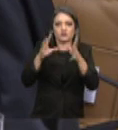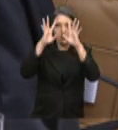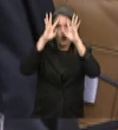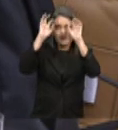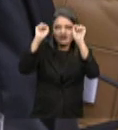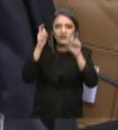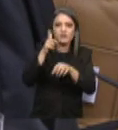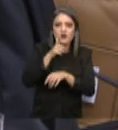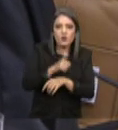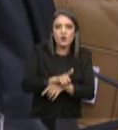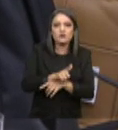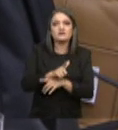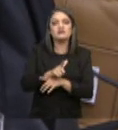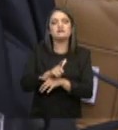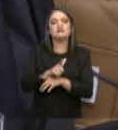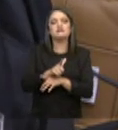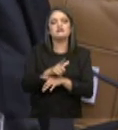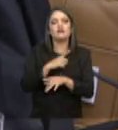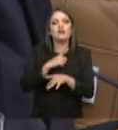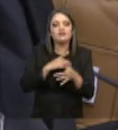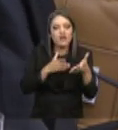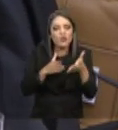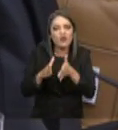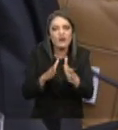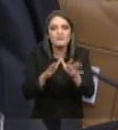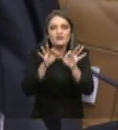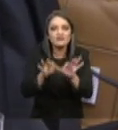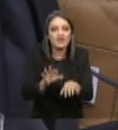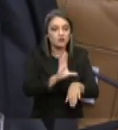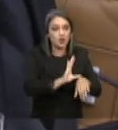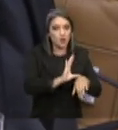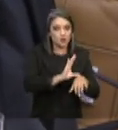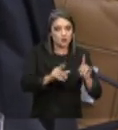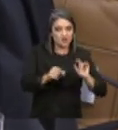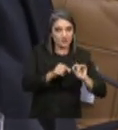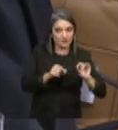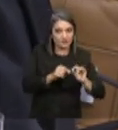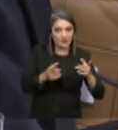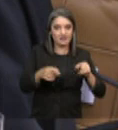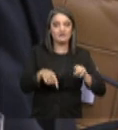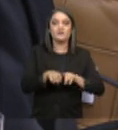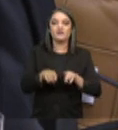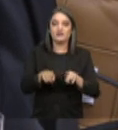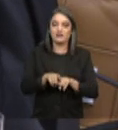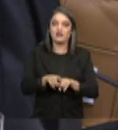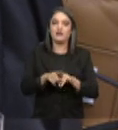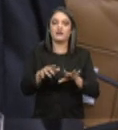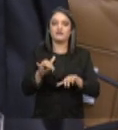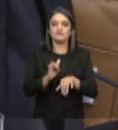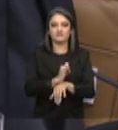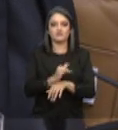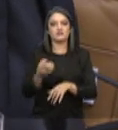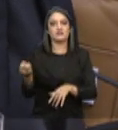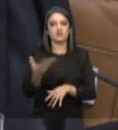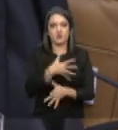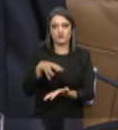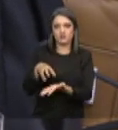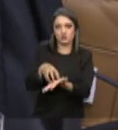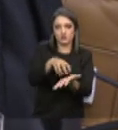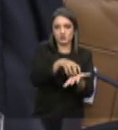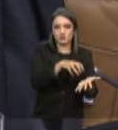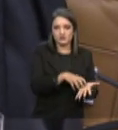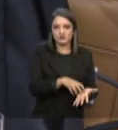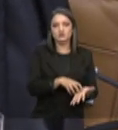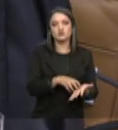o caminho que lhe estava marcado na Constituição e no mecanismo das novas instituições